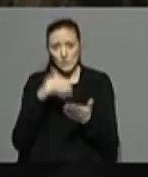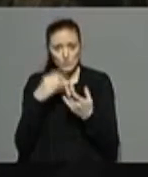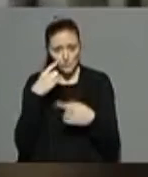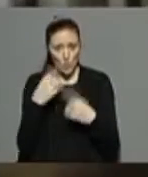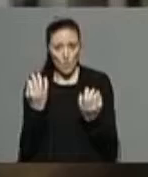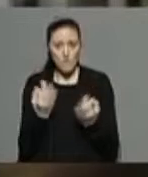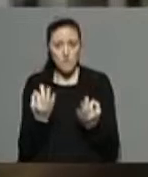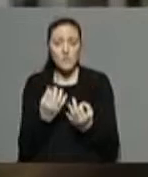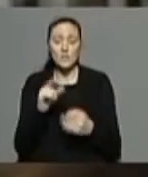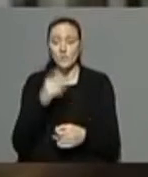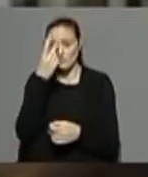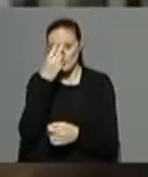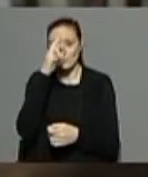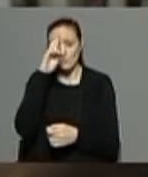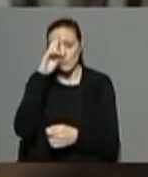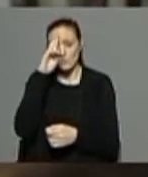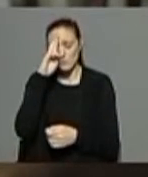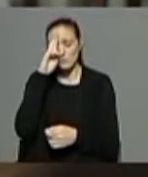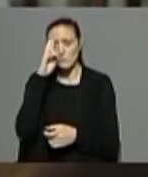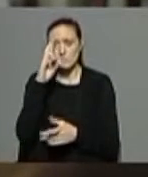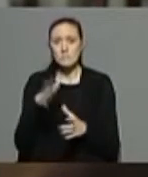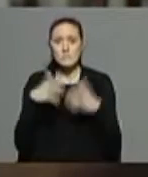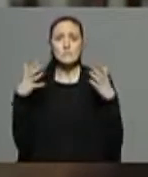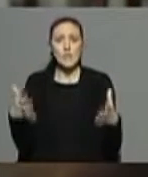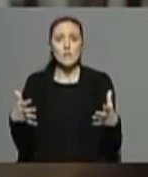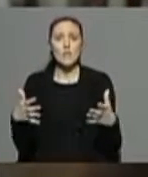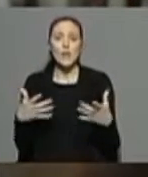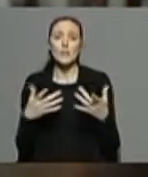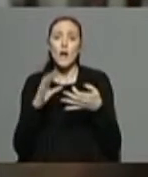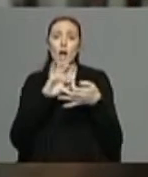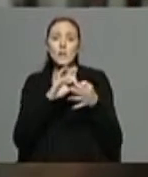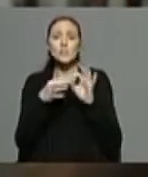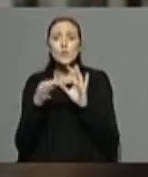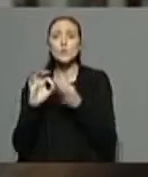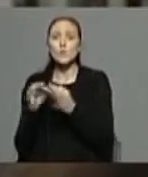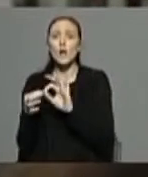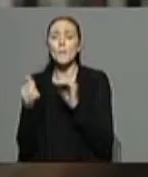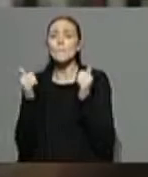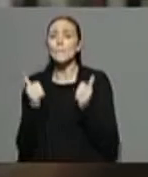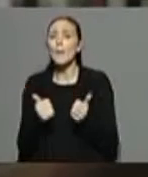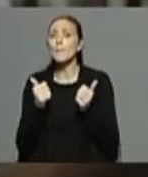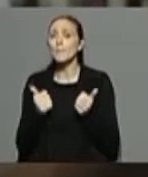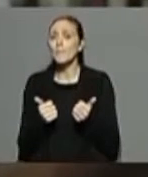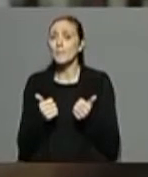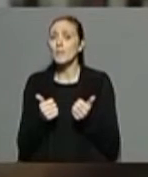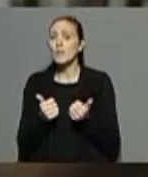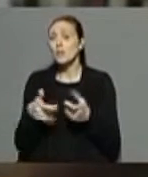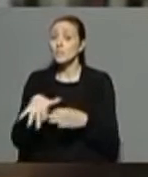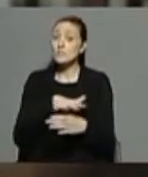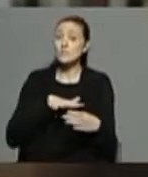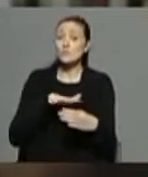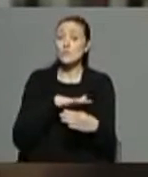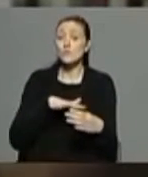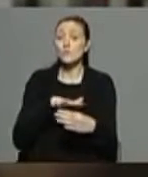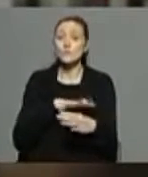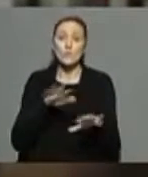por um esforço cada vez maior no sentido de articular bem aquelas que são as situações em que, porventura,